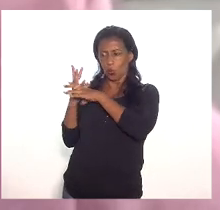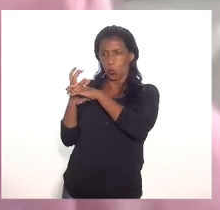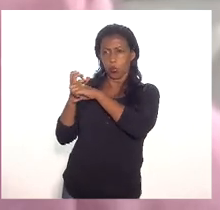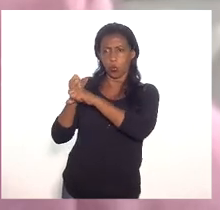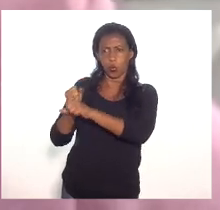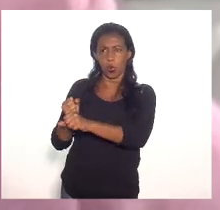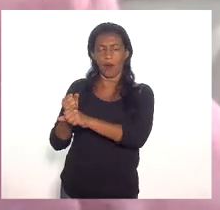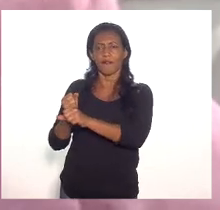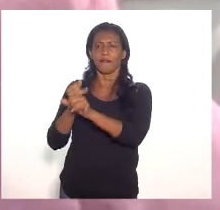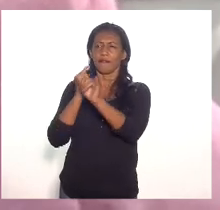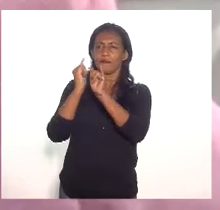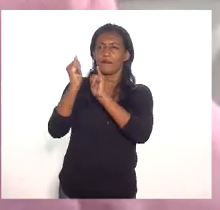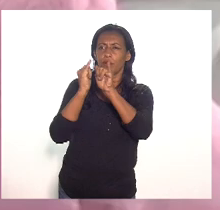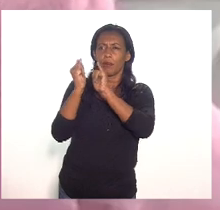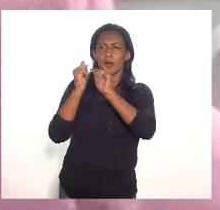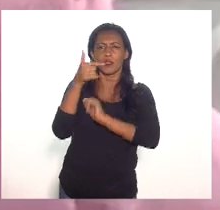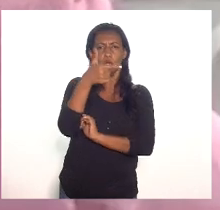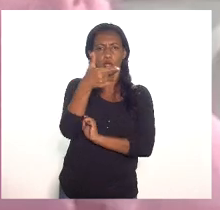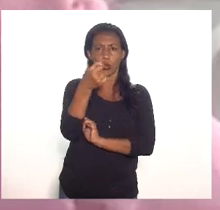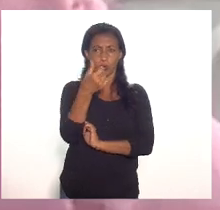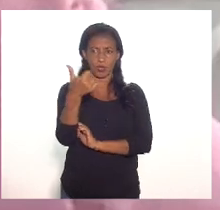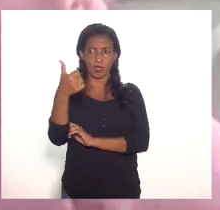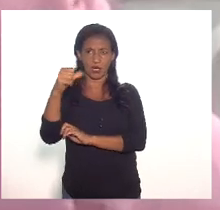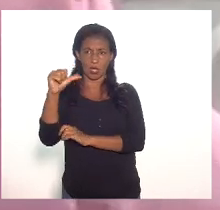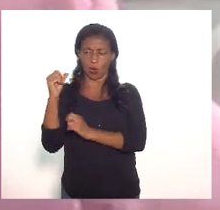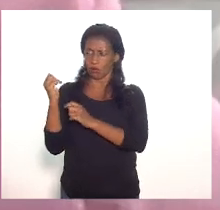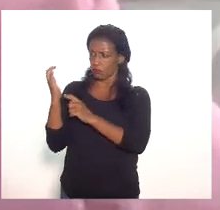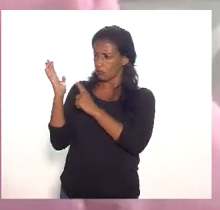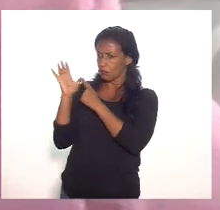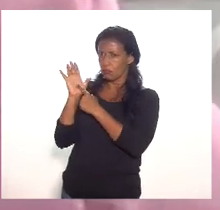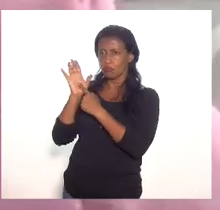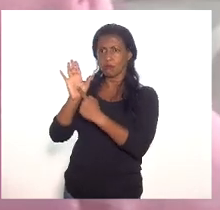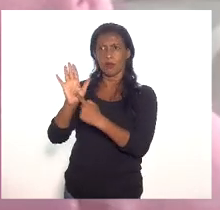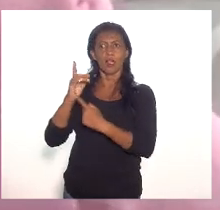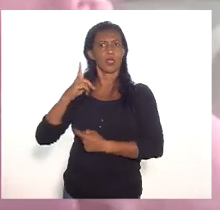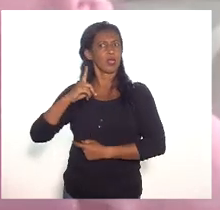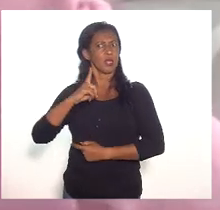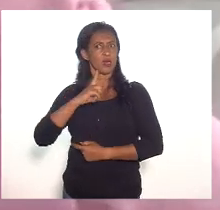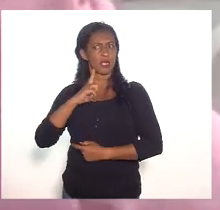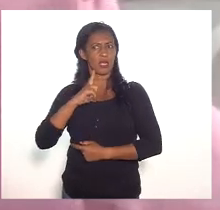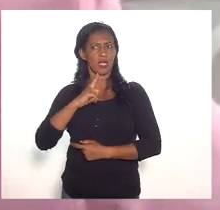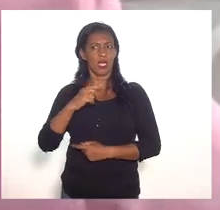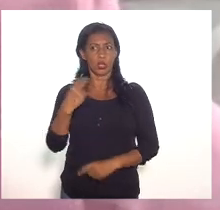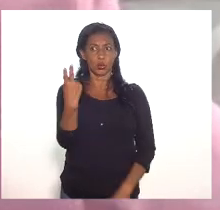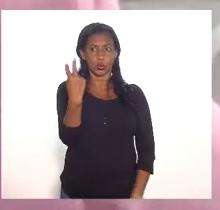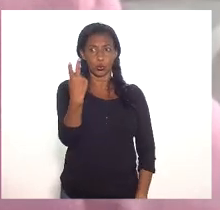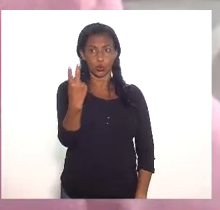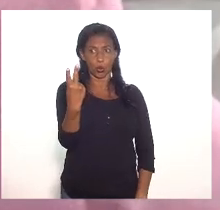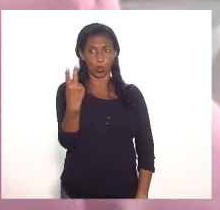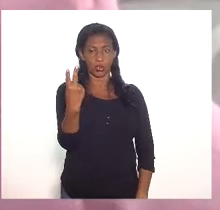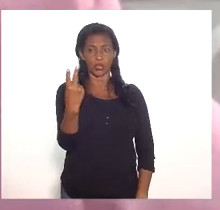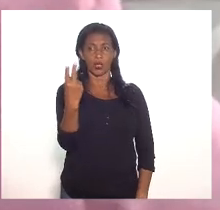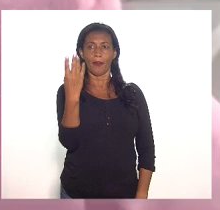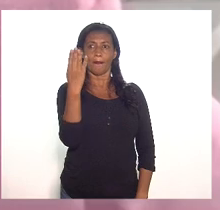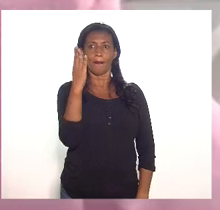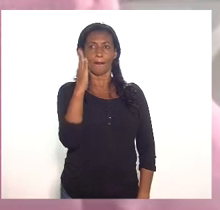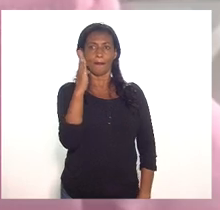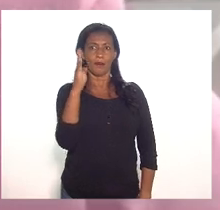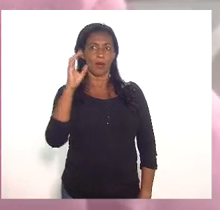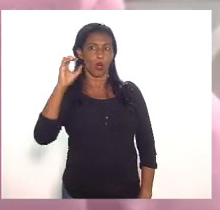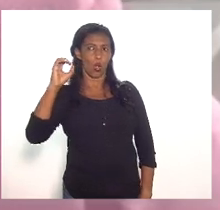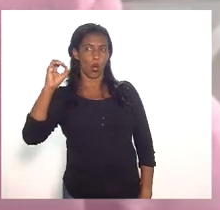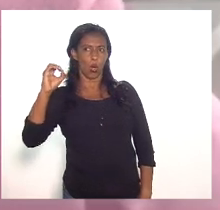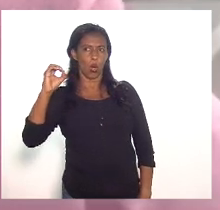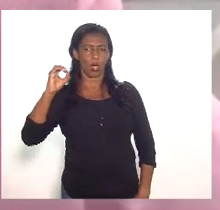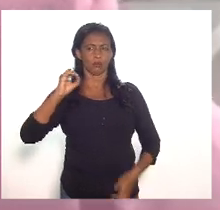analisando os dados de 2019, que havia pelo menos dois registros de racismo